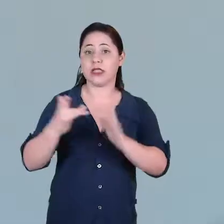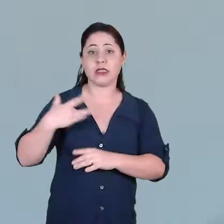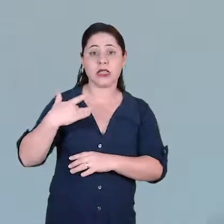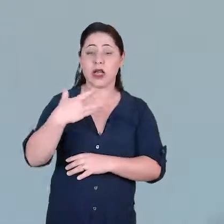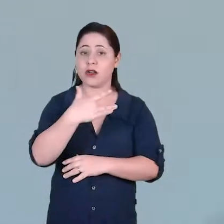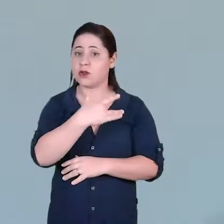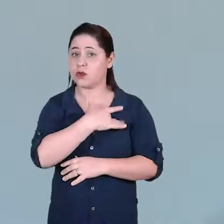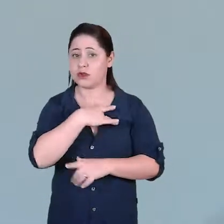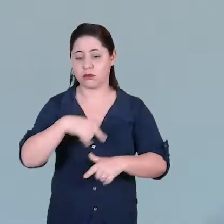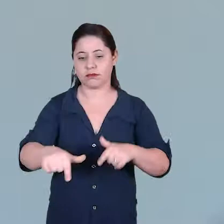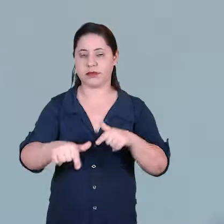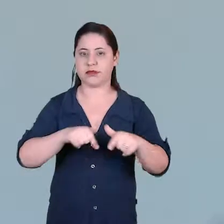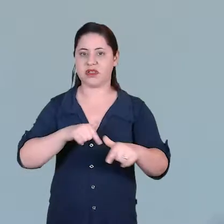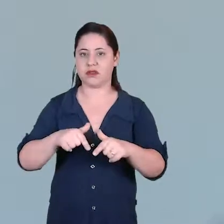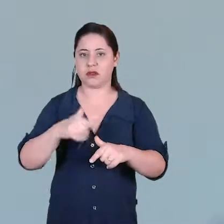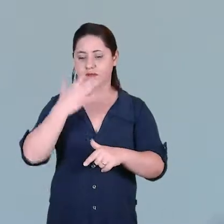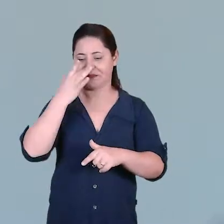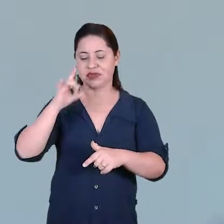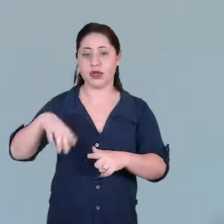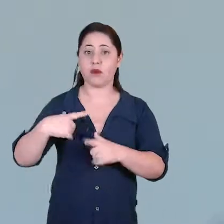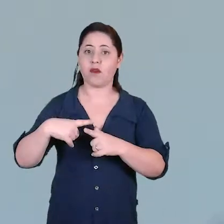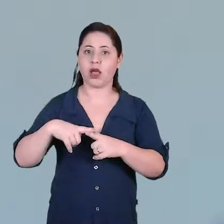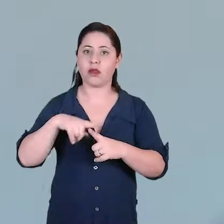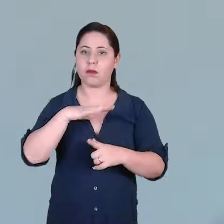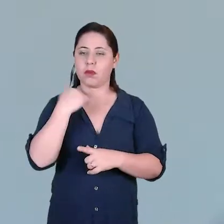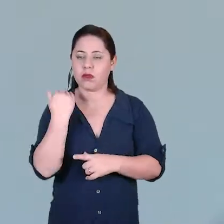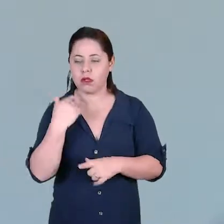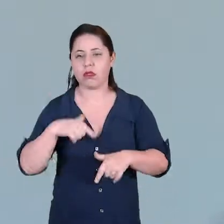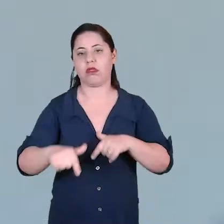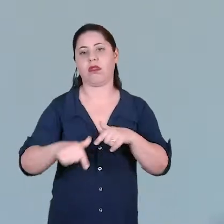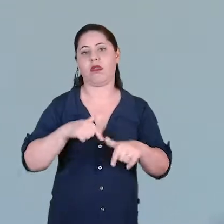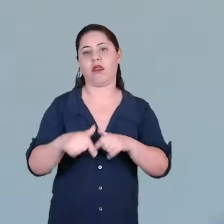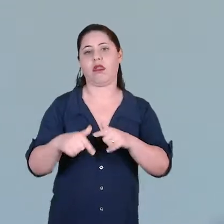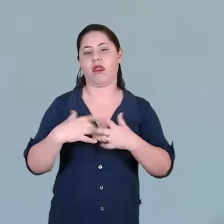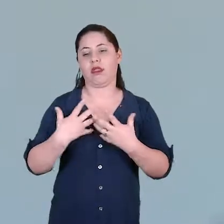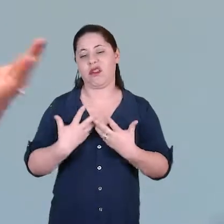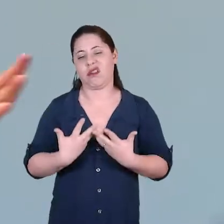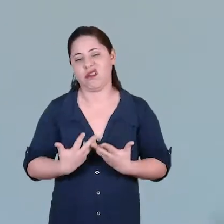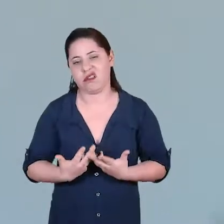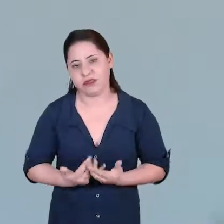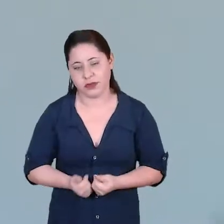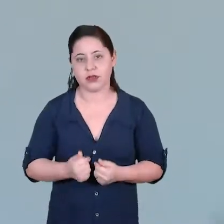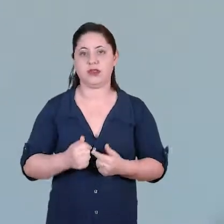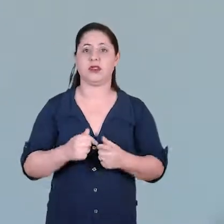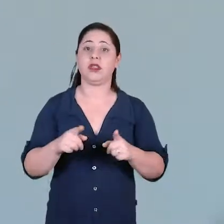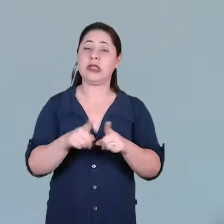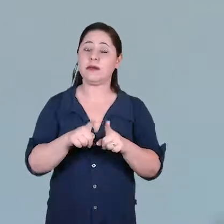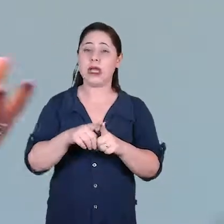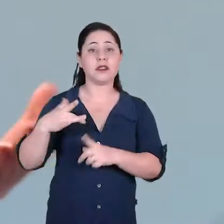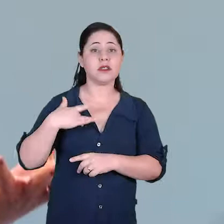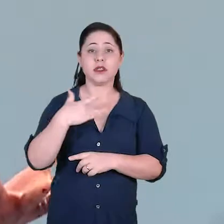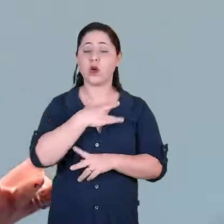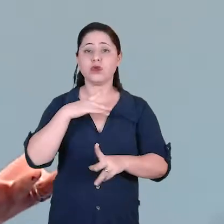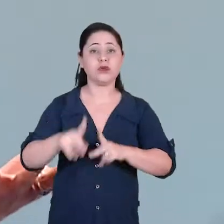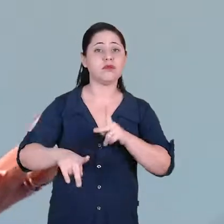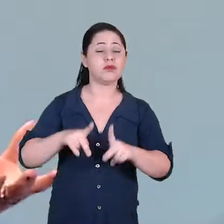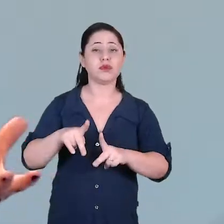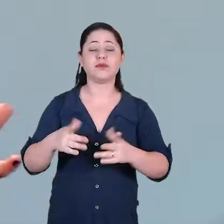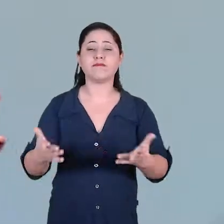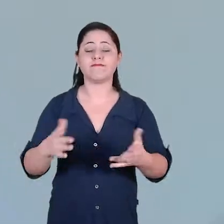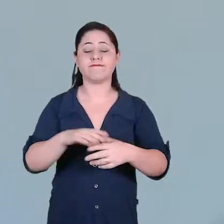do trabalhador, que vai morrer trabalhando, né? E nem muito menos a própria saúde